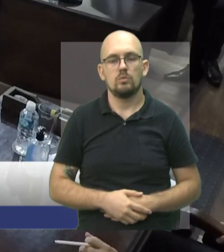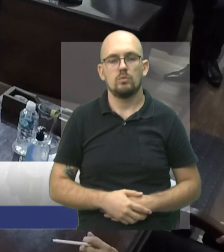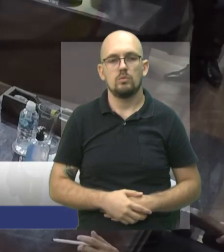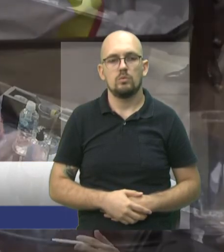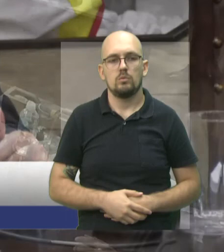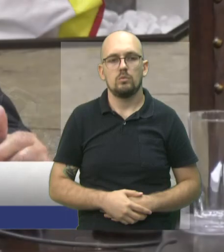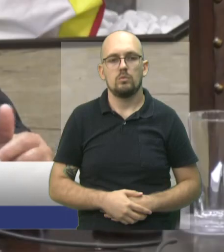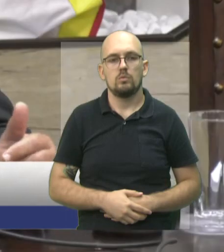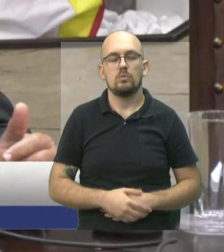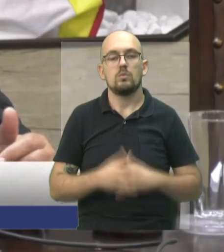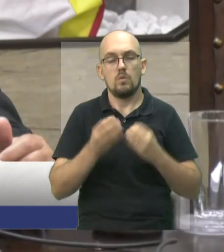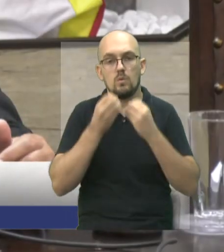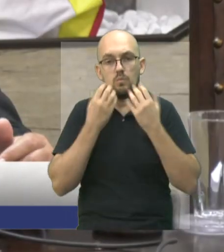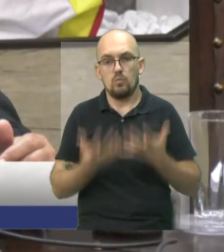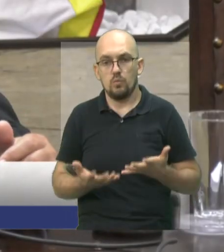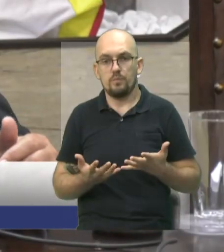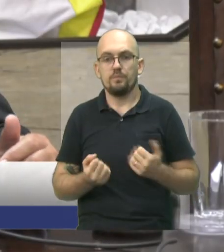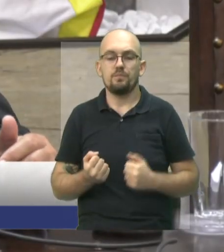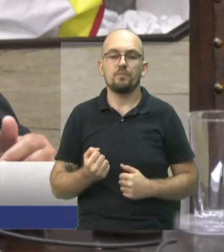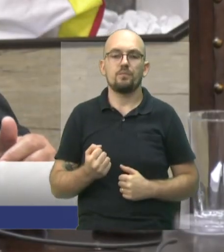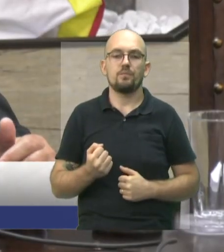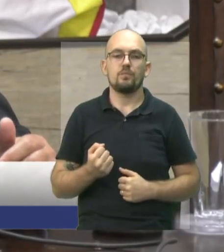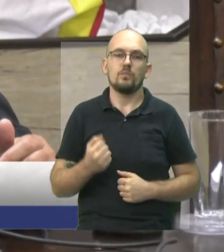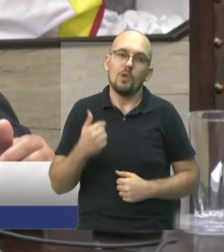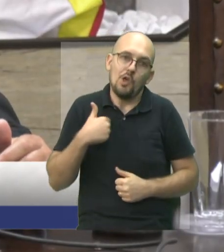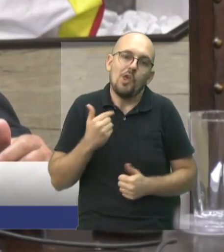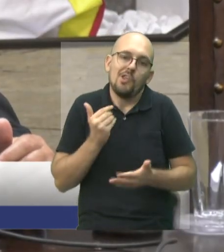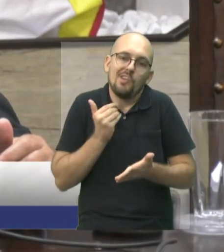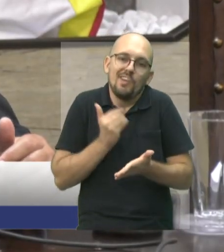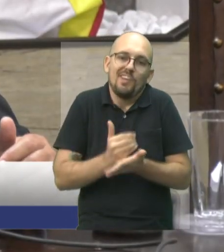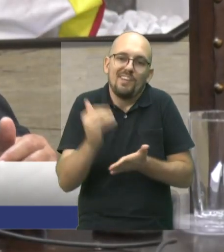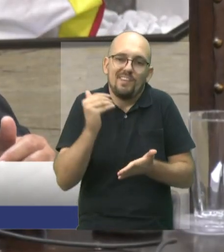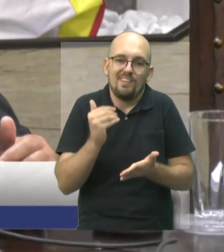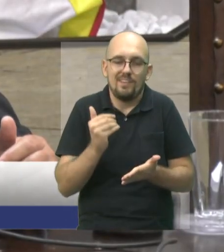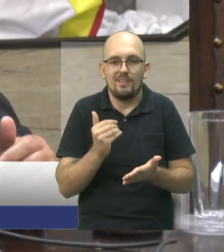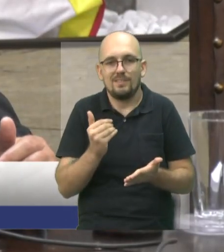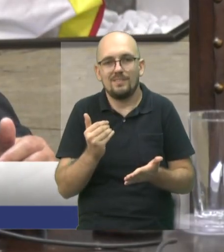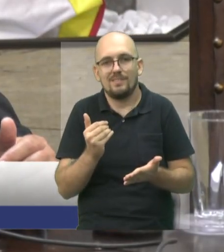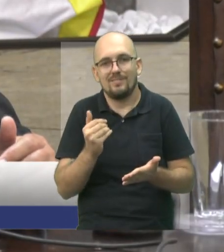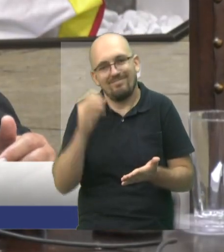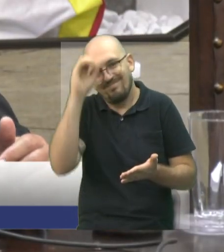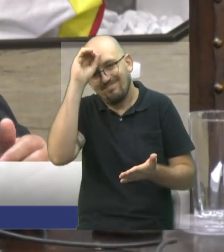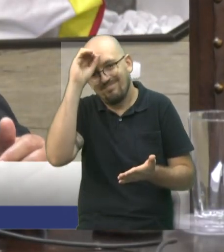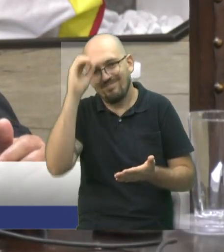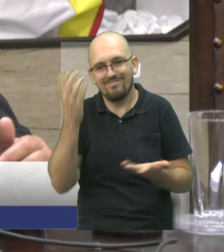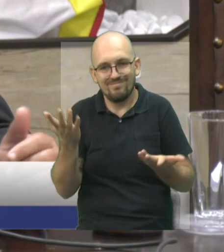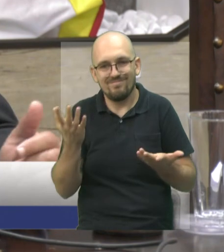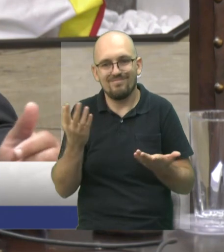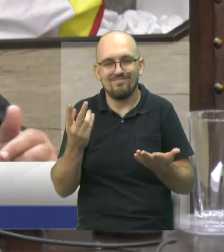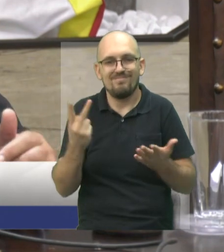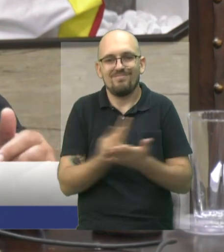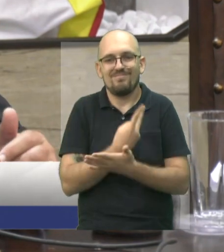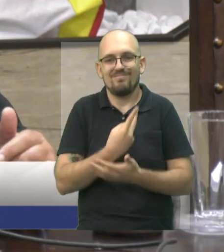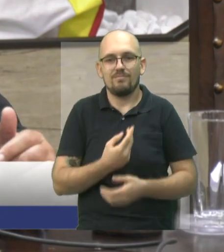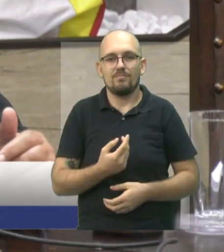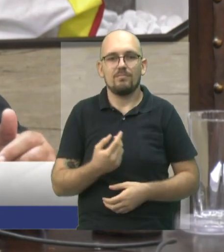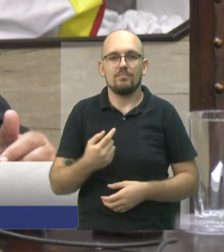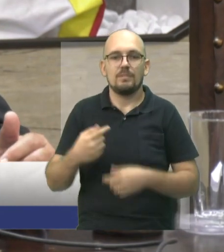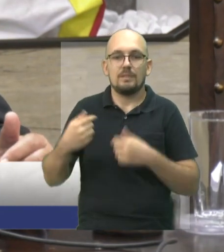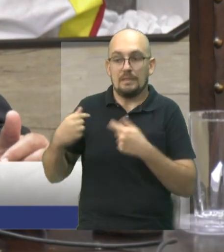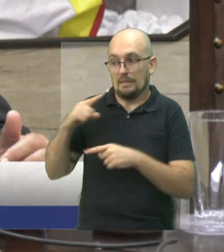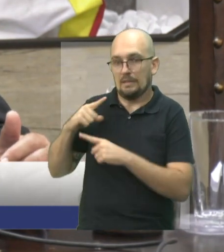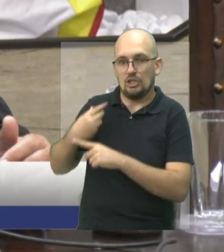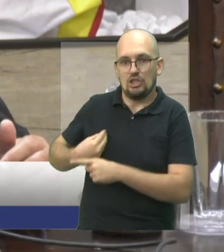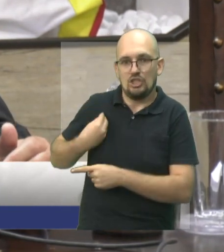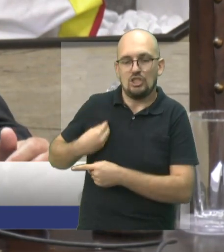Bom, gente, como a gente é principiante, né? Nós temos aqui os secretários para isso, né?